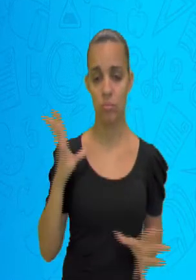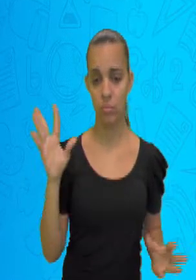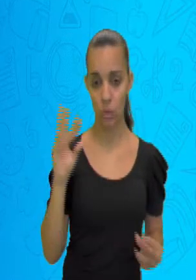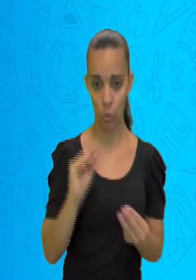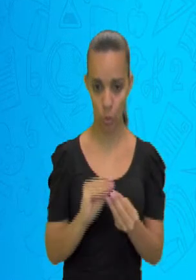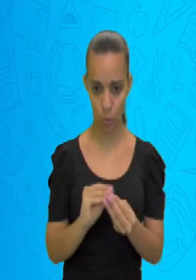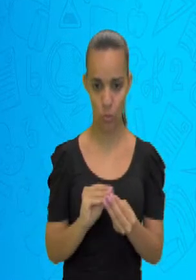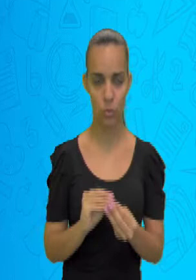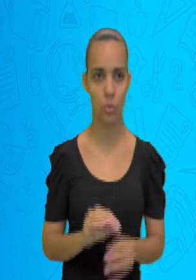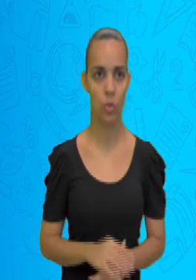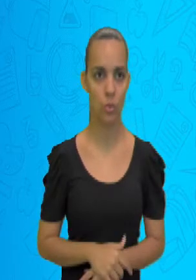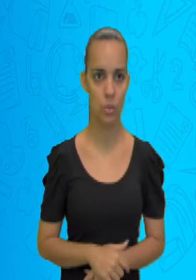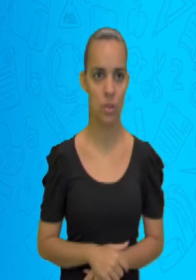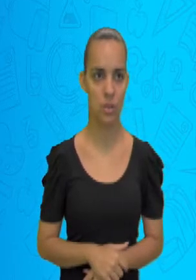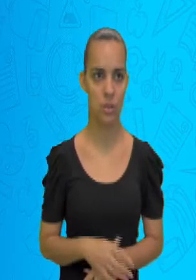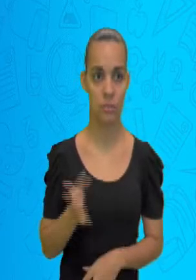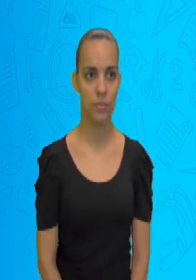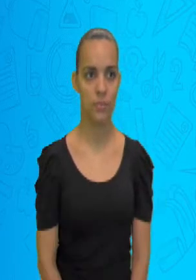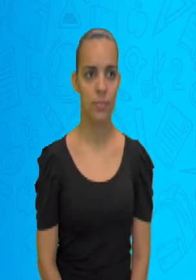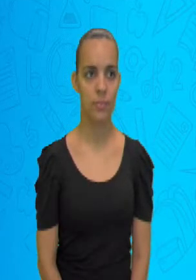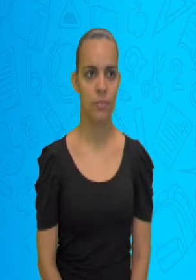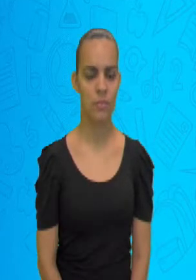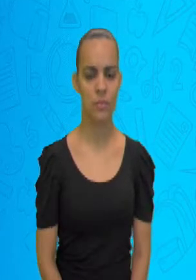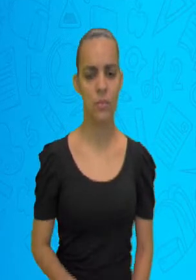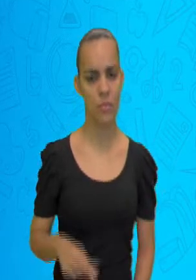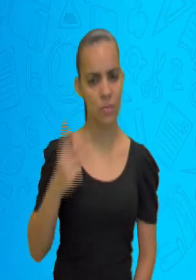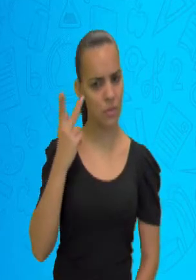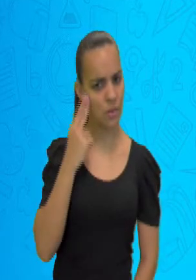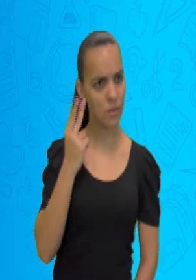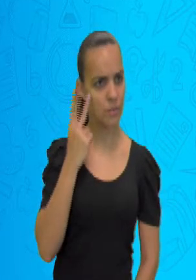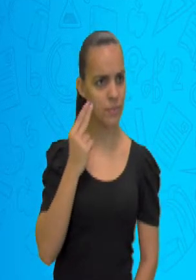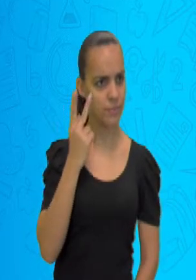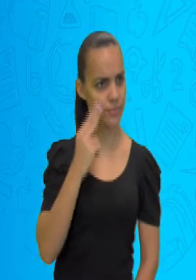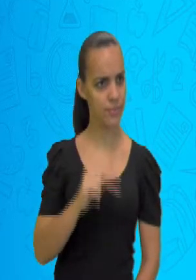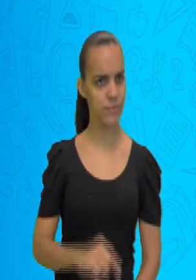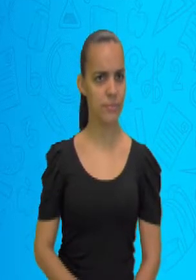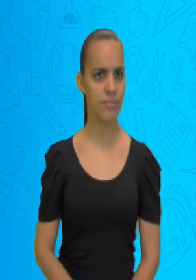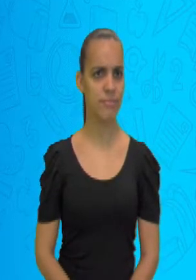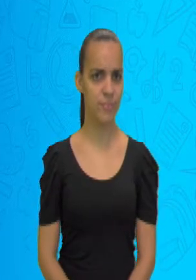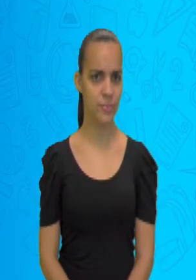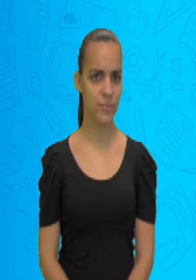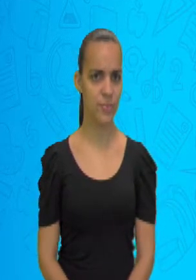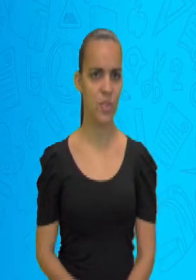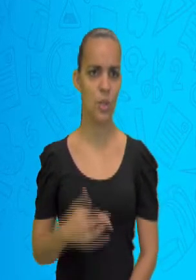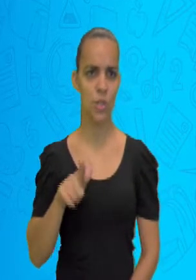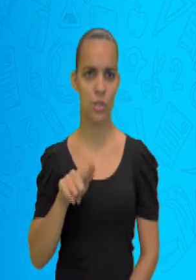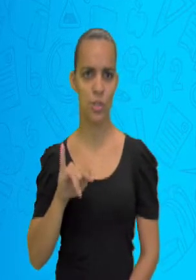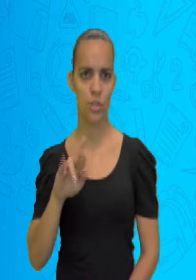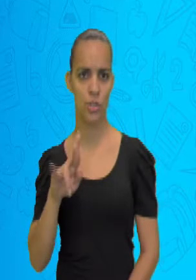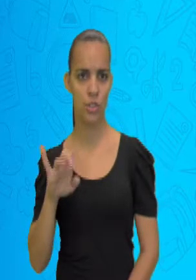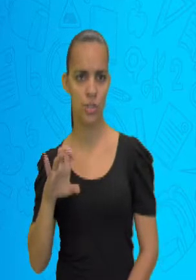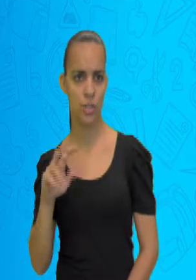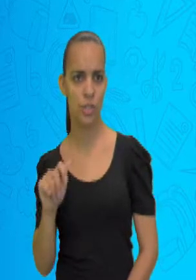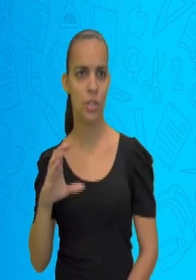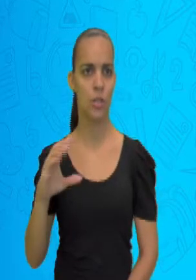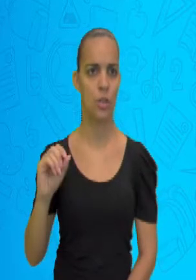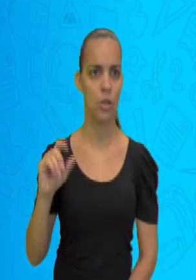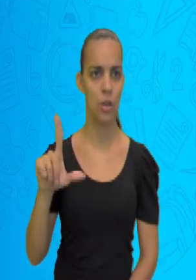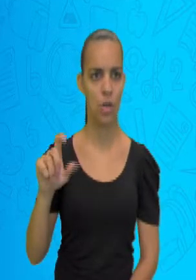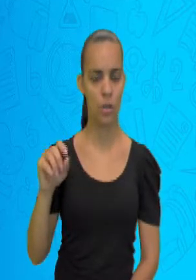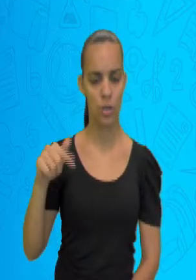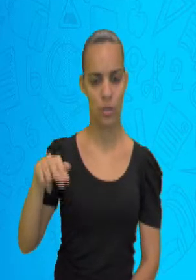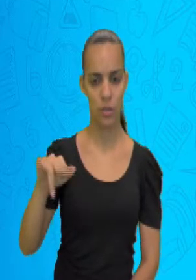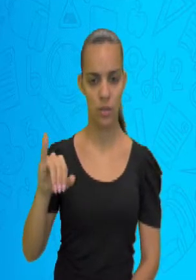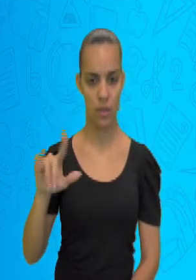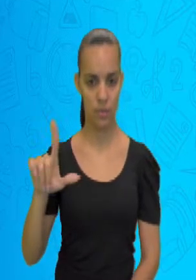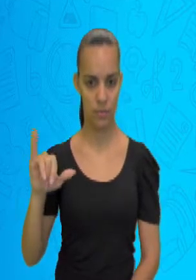norma culta, que é a nossa gramática, sendo comum o uso de gírias e coloquialismos. Onde a